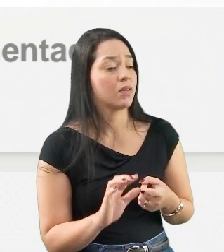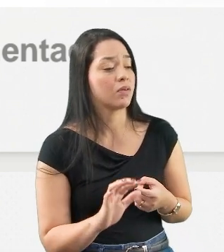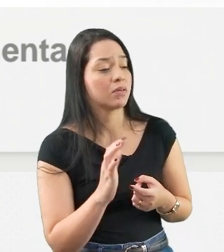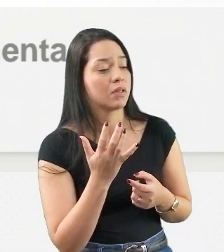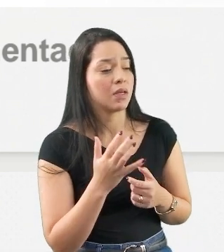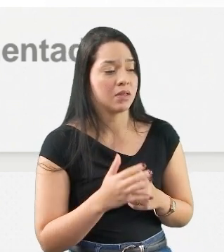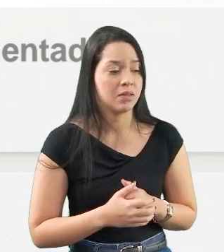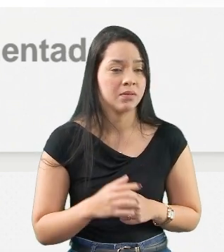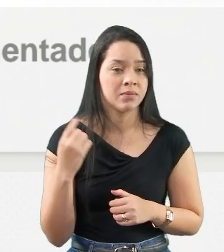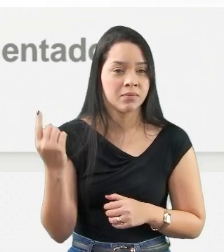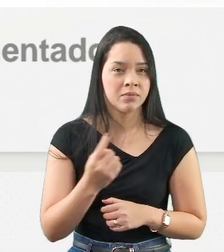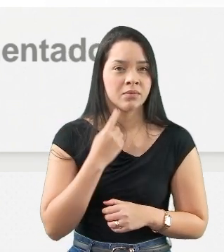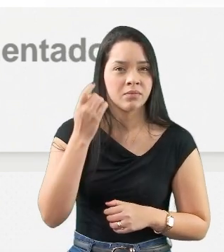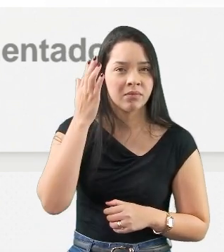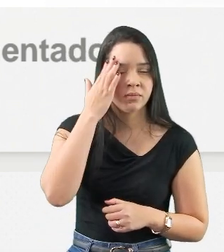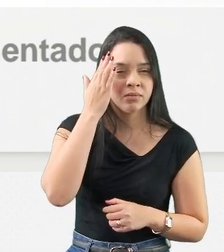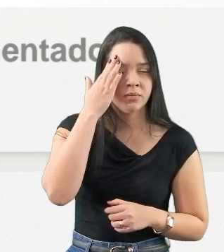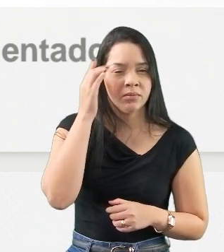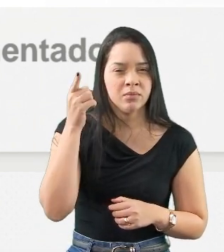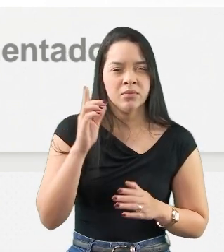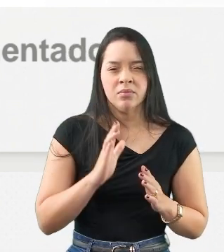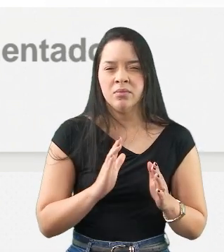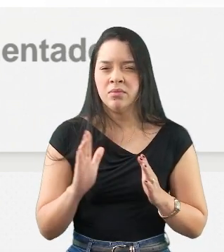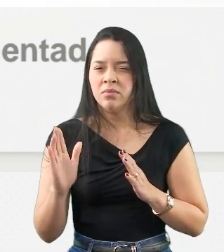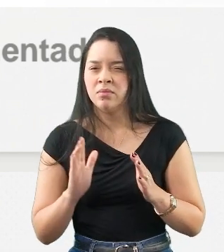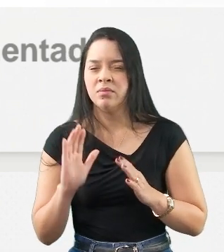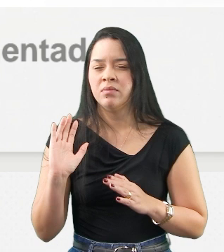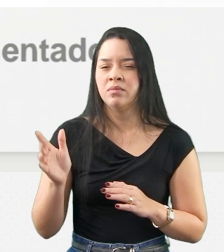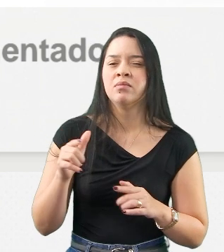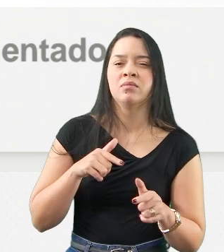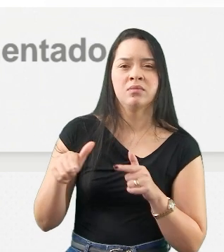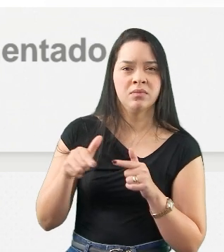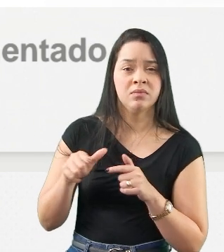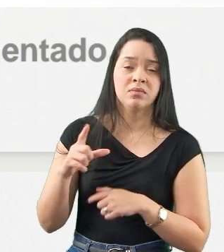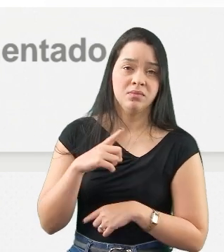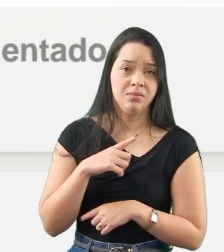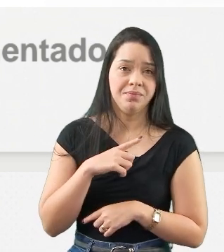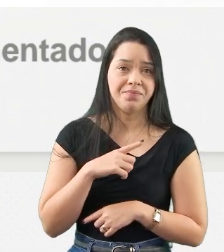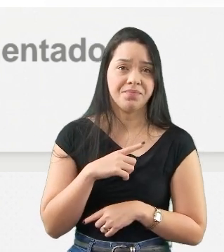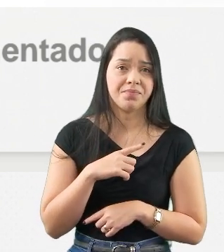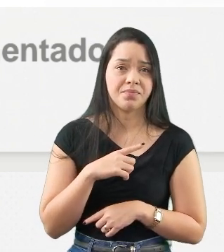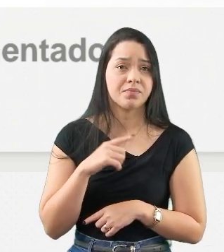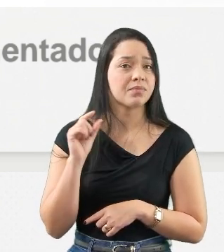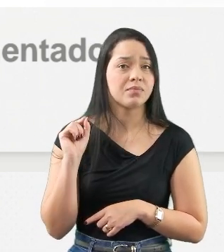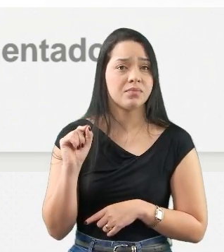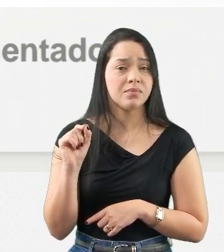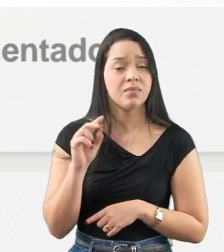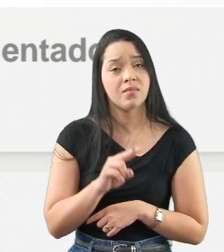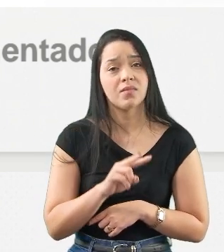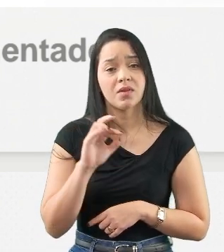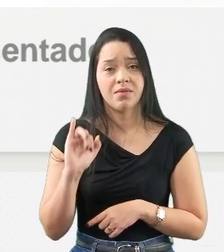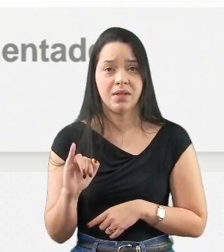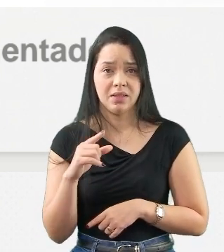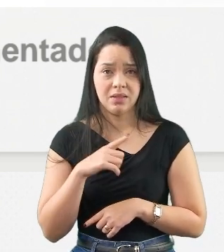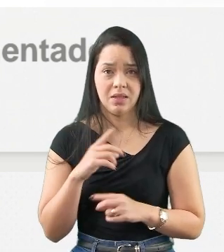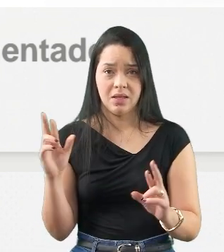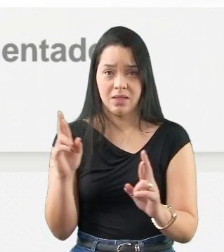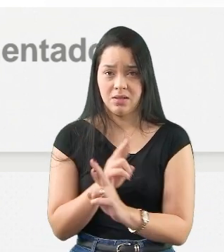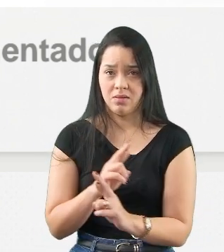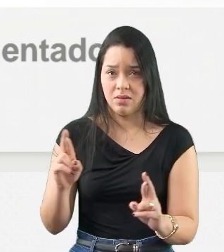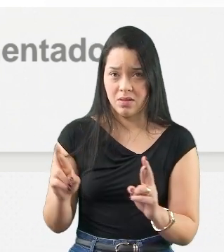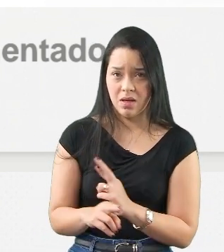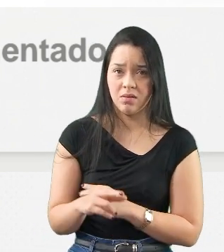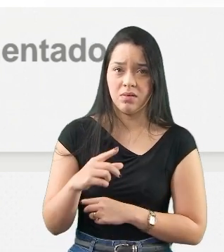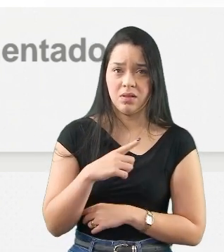né? A gente vai entender que ele está lá no período, ali, já trabalhando um pouco com o modernismo, ele vai, e relacionado a essa